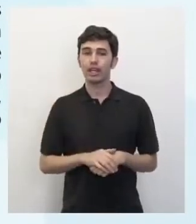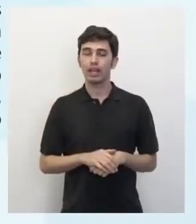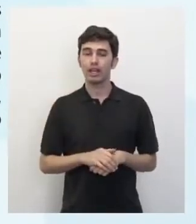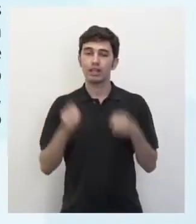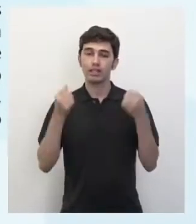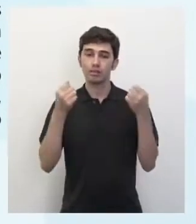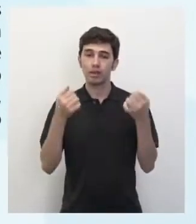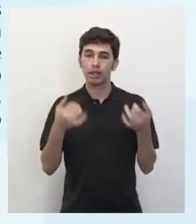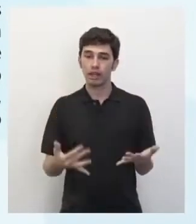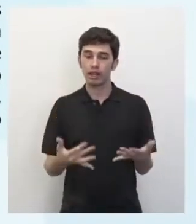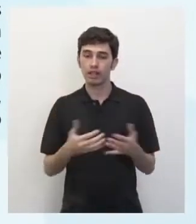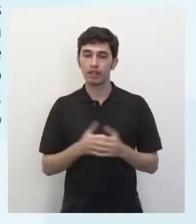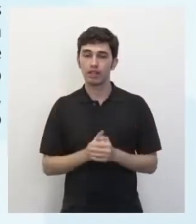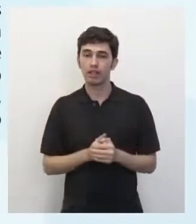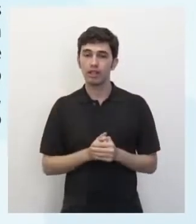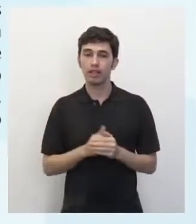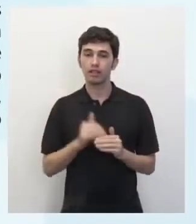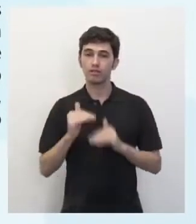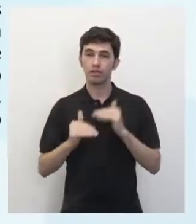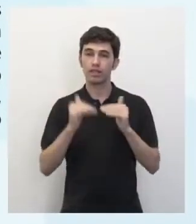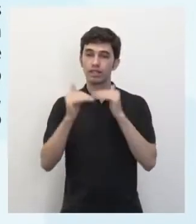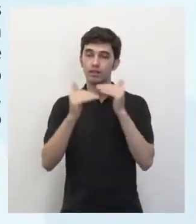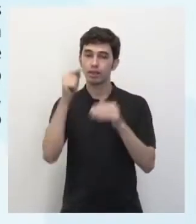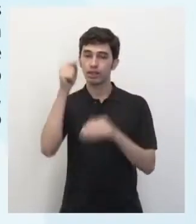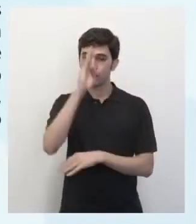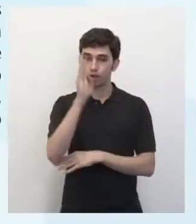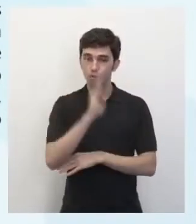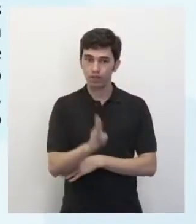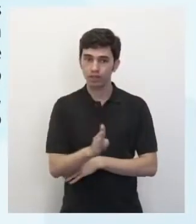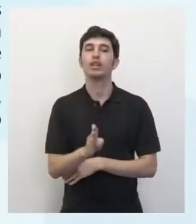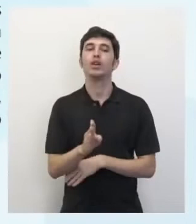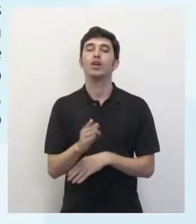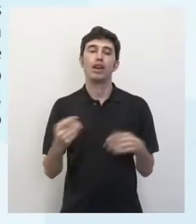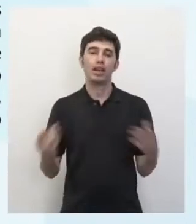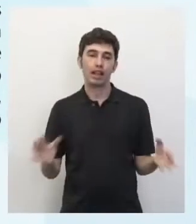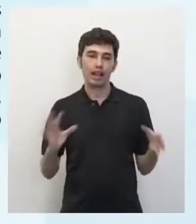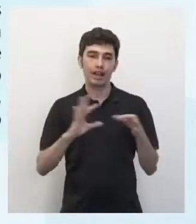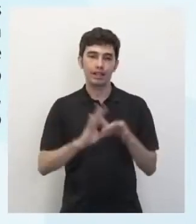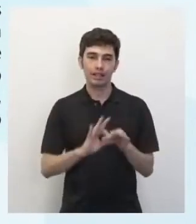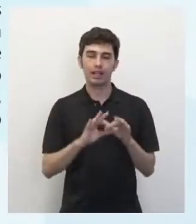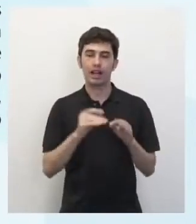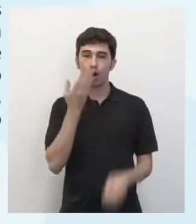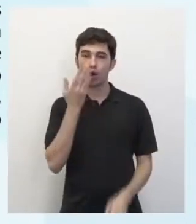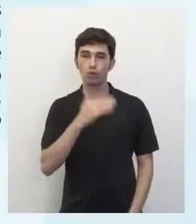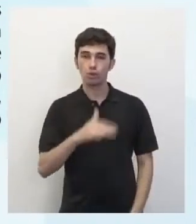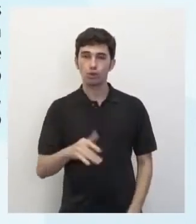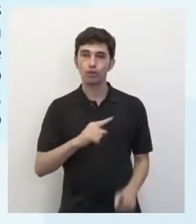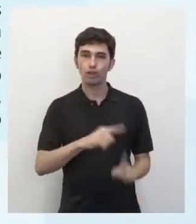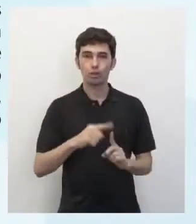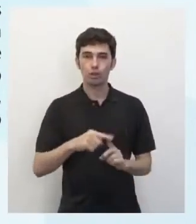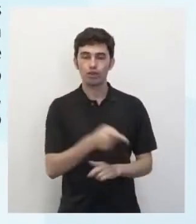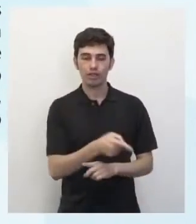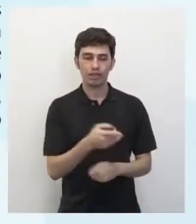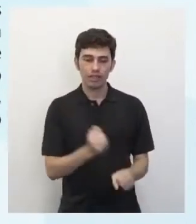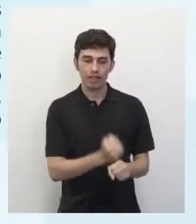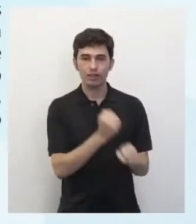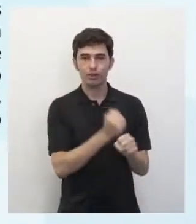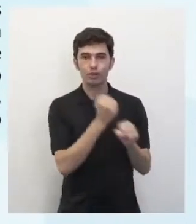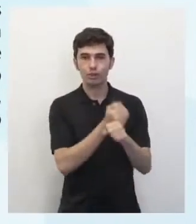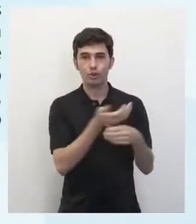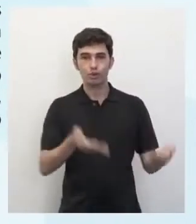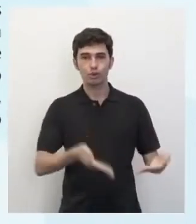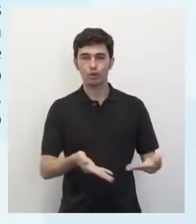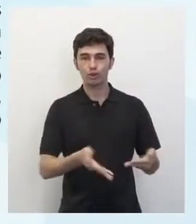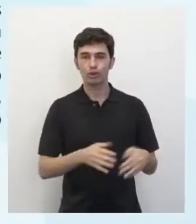ainda que o crescimento do Brasil está atrelado ao tipo de infância que está sendo construído na